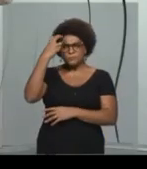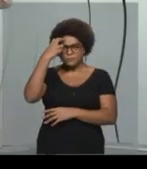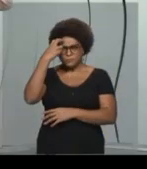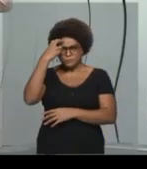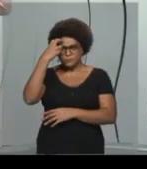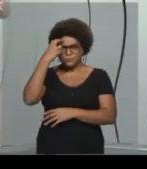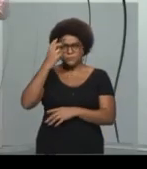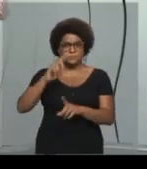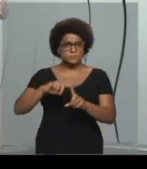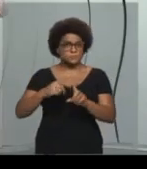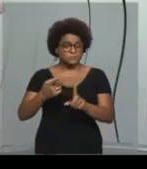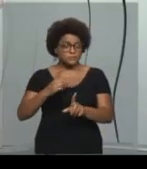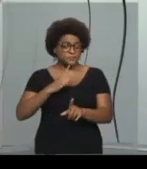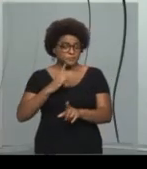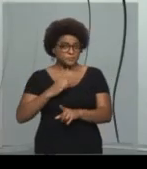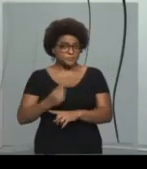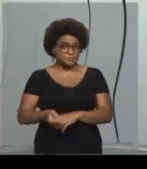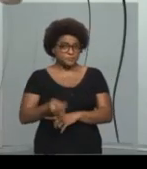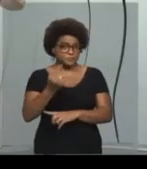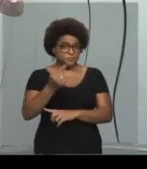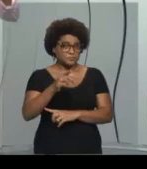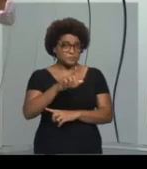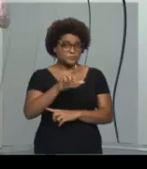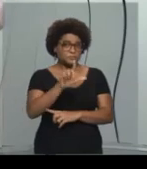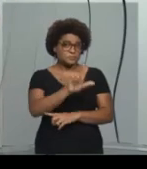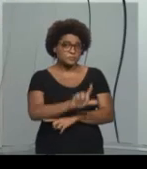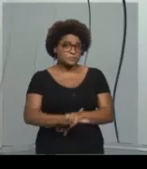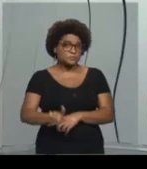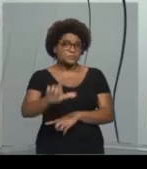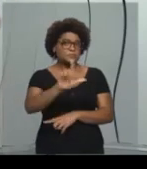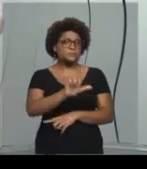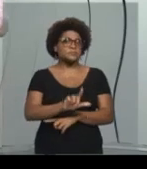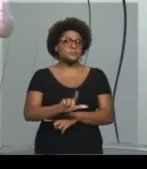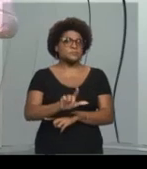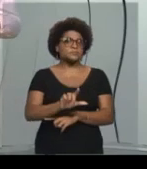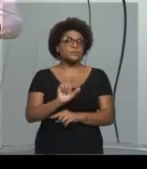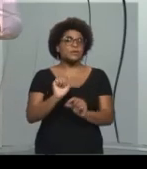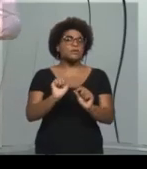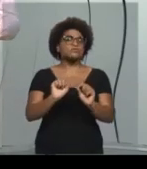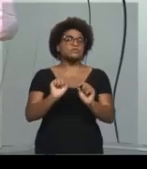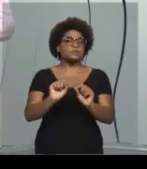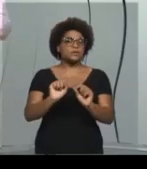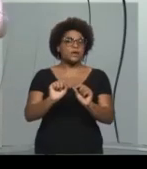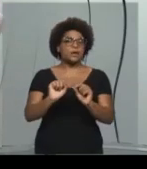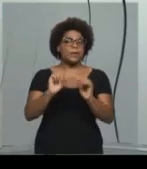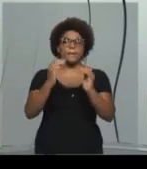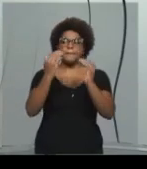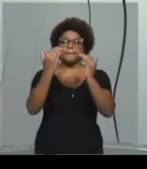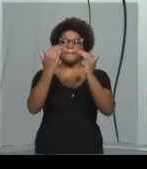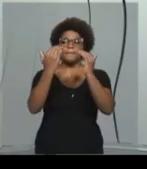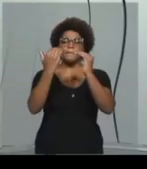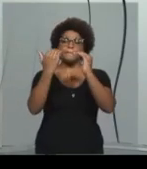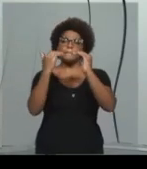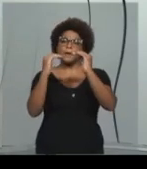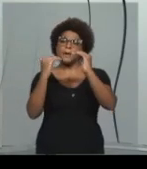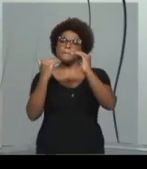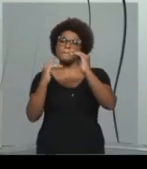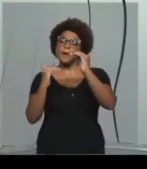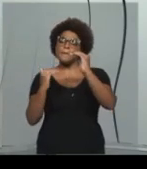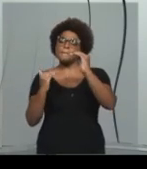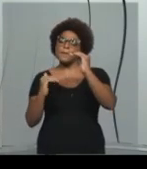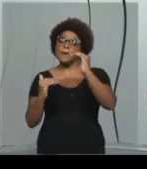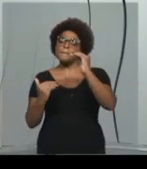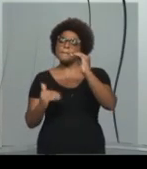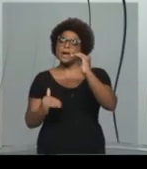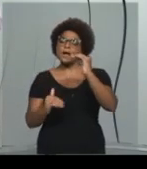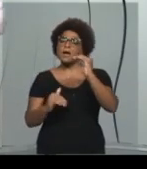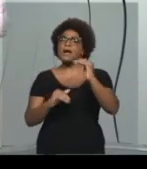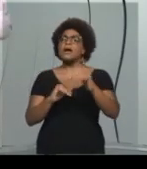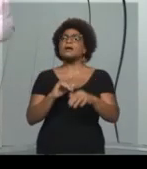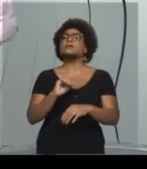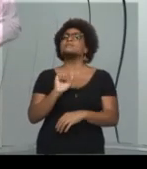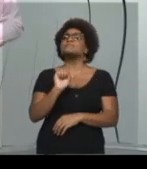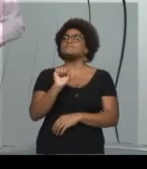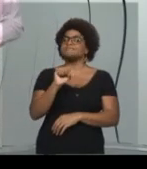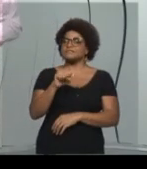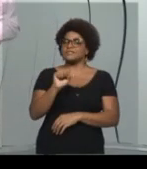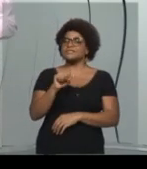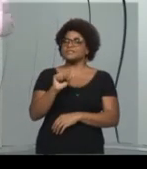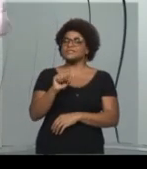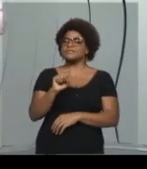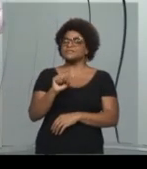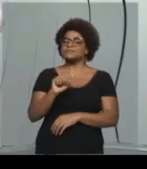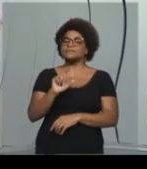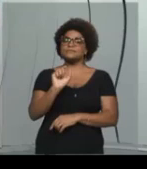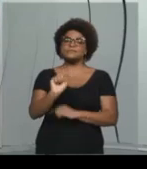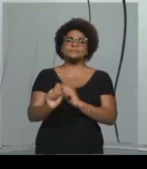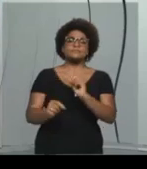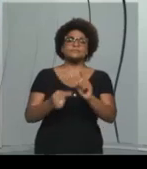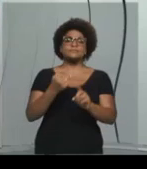hierarquia, onde alguém que detém uma determinada quantidade de poder para si estabelece quais são os